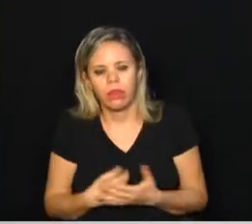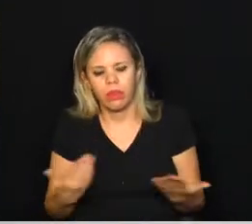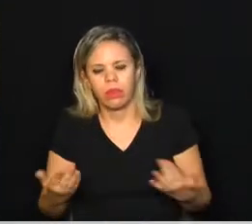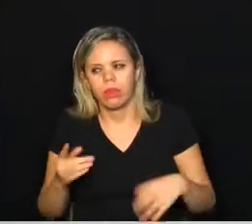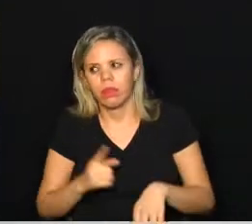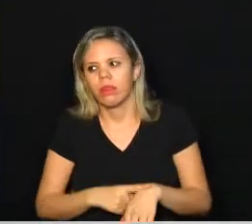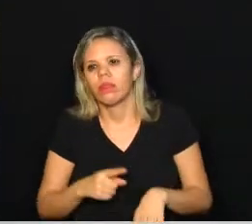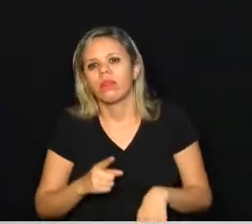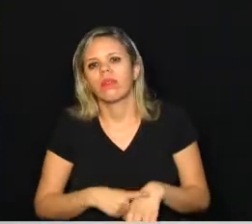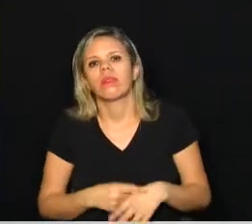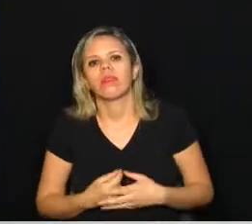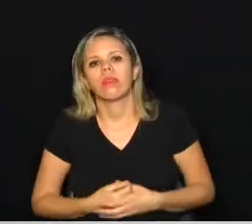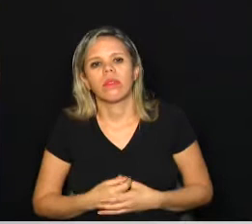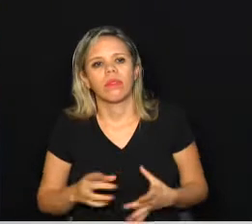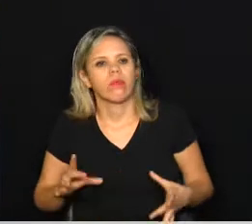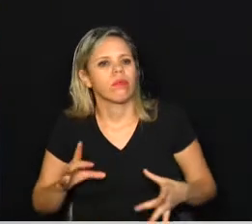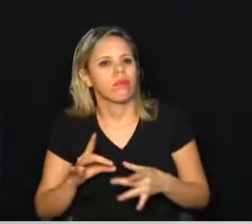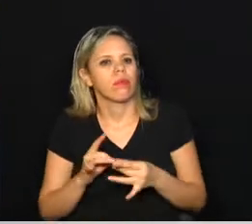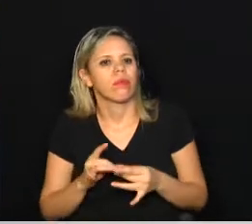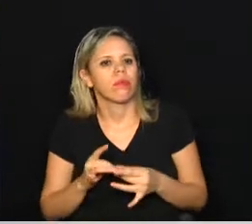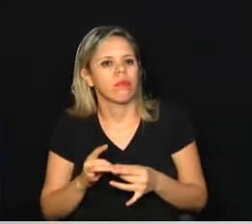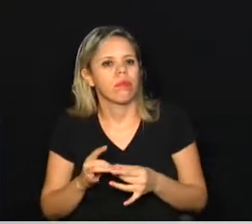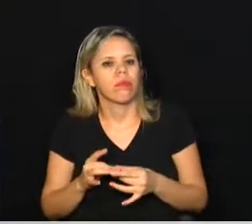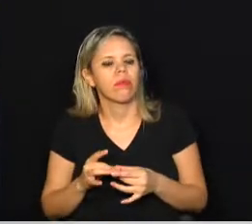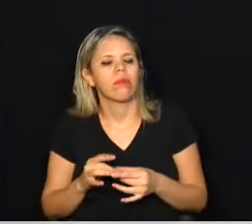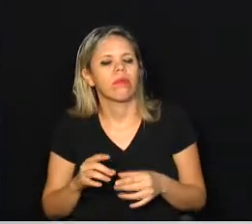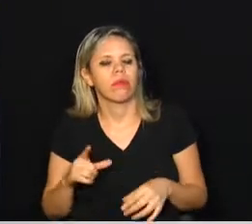a gente conectar essas pontas